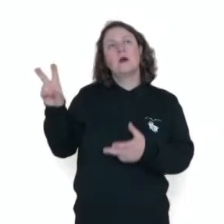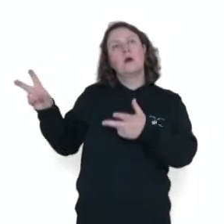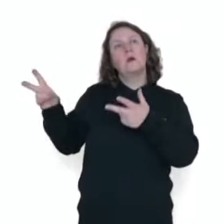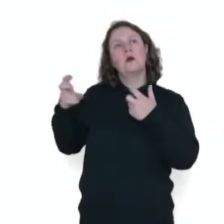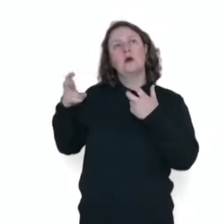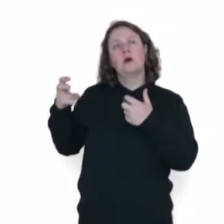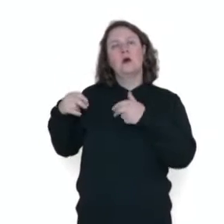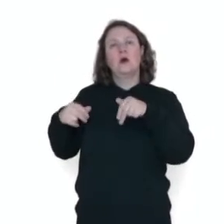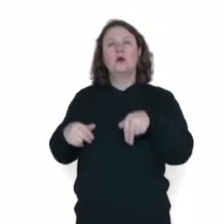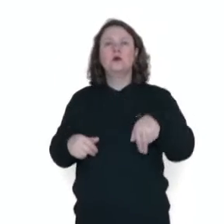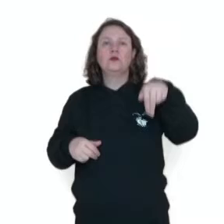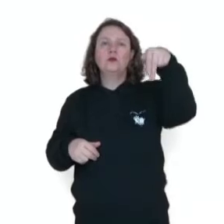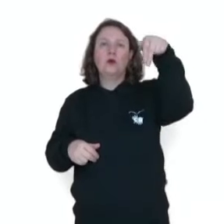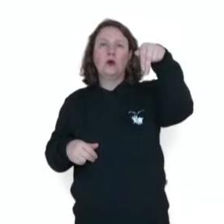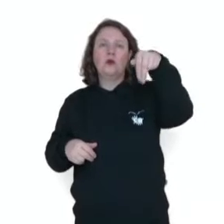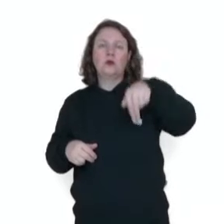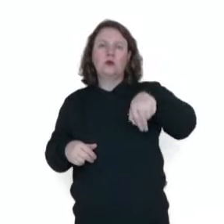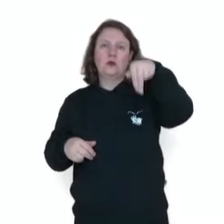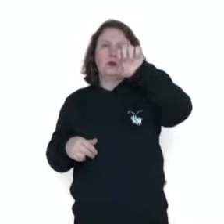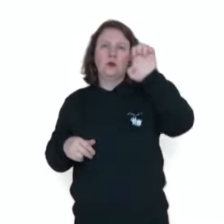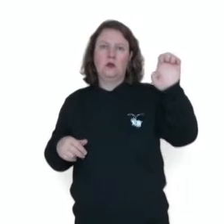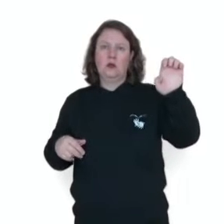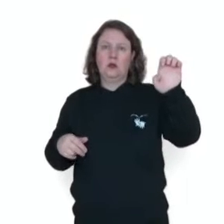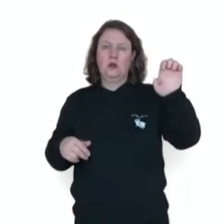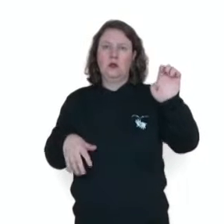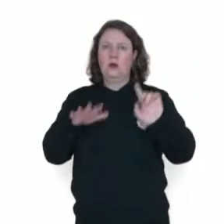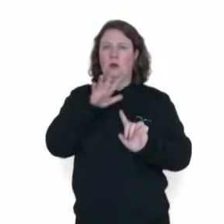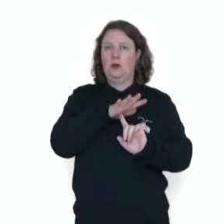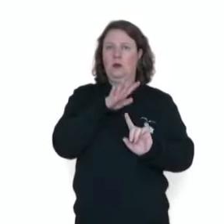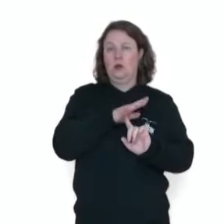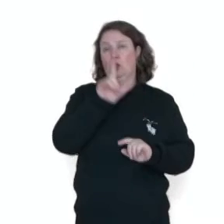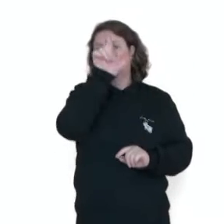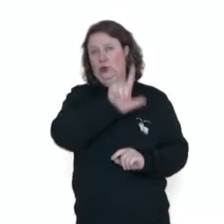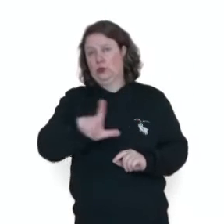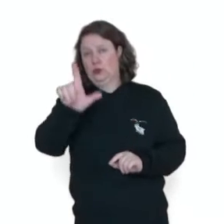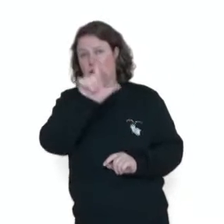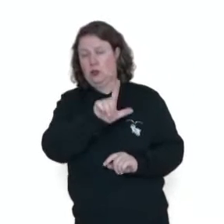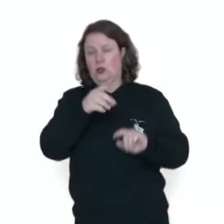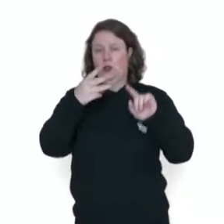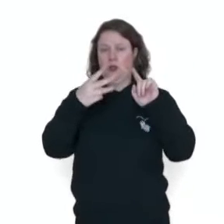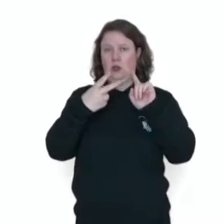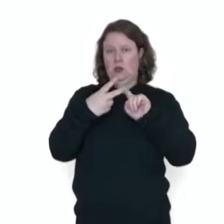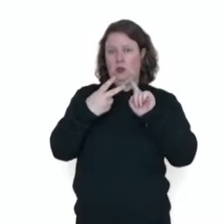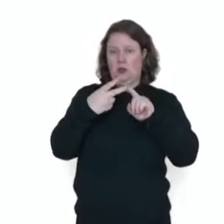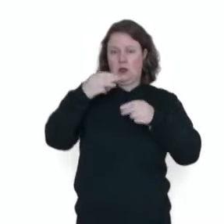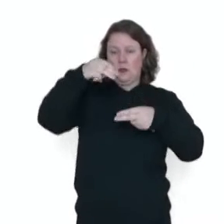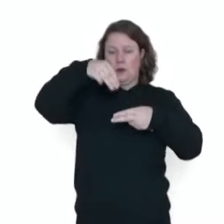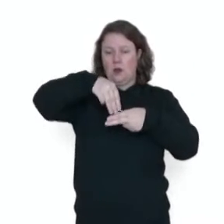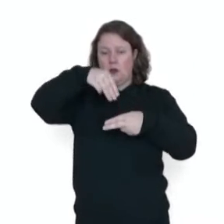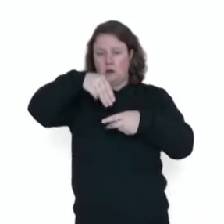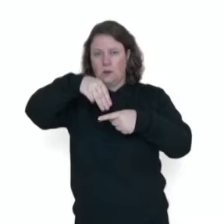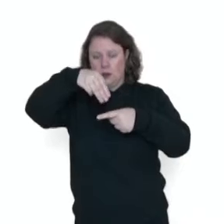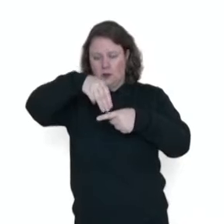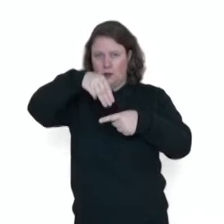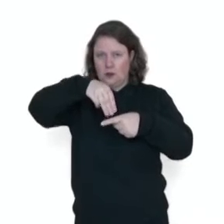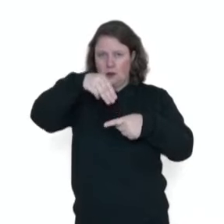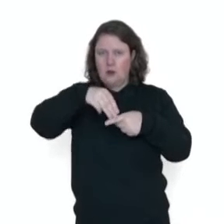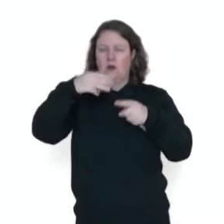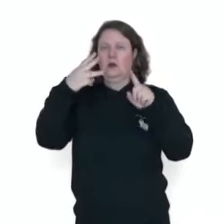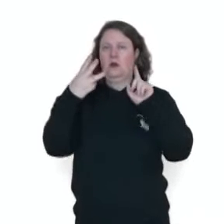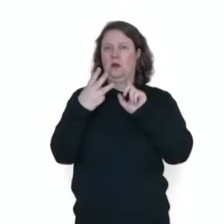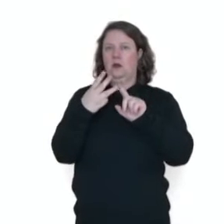no norte, né, e noroeste do estado do Paraná, cidades como Londrina, Maringá, Campo Mourão, mas vejam que a expansão se dá